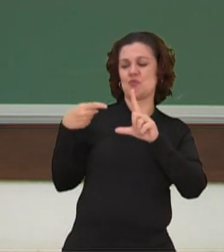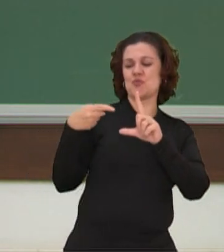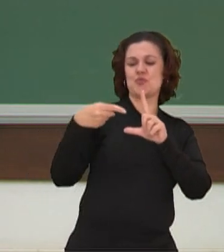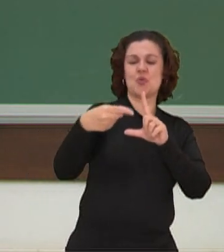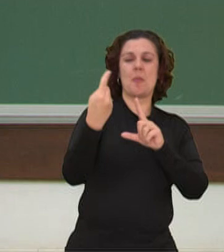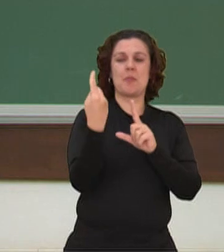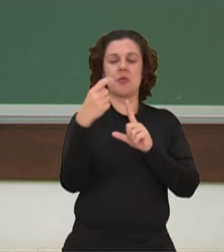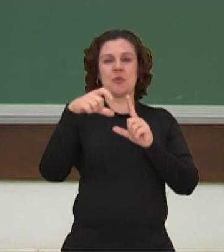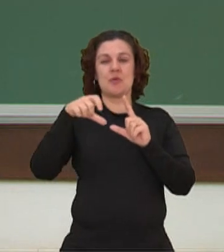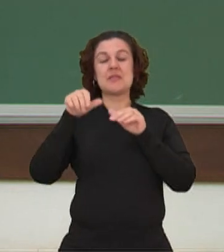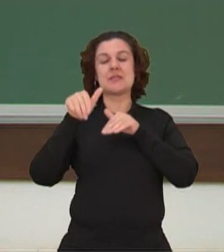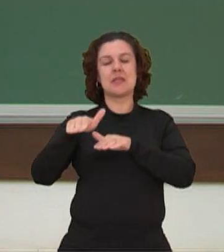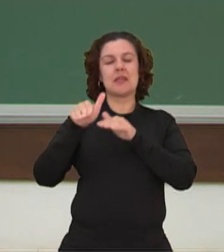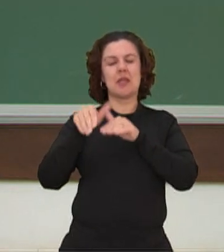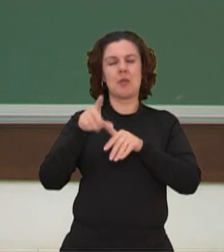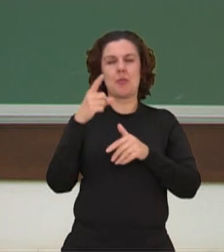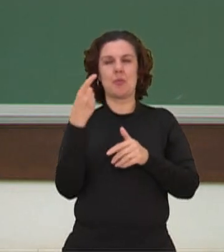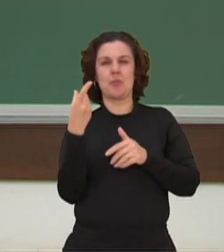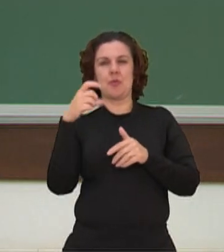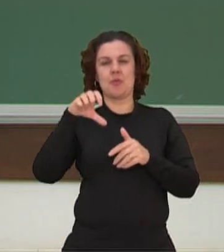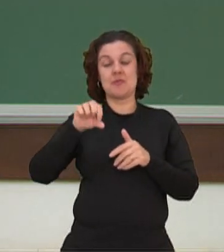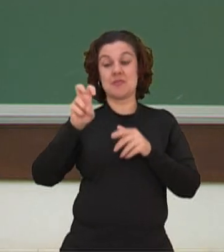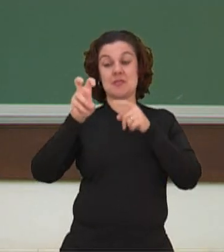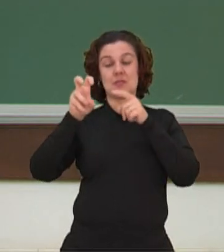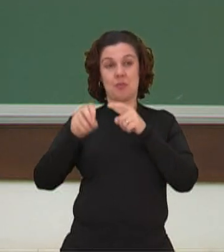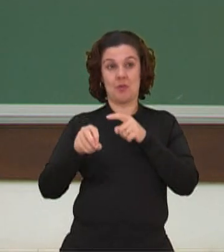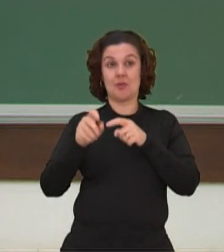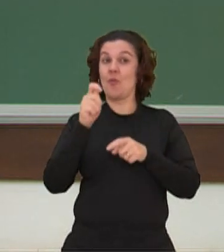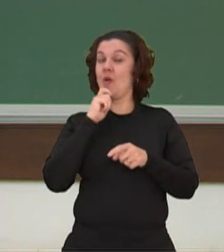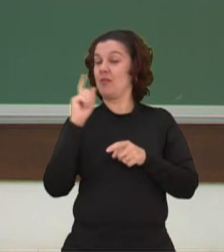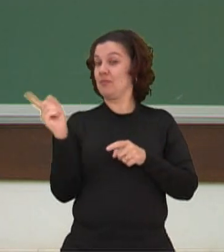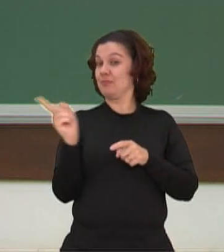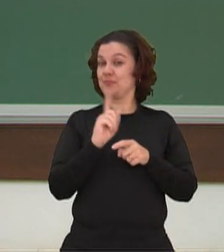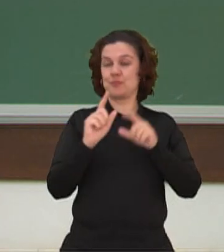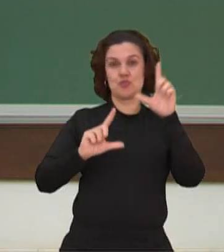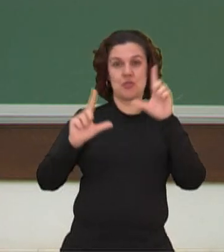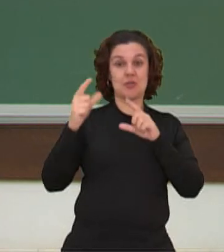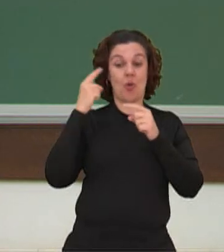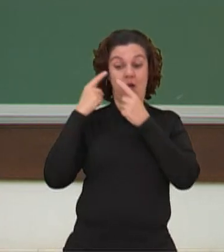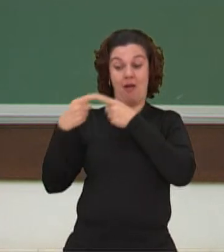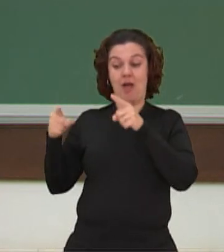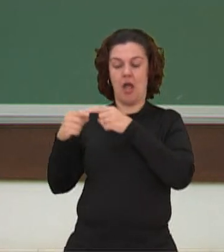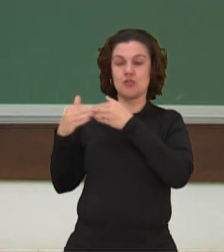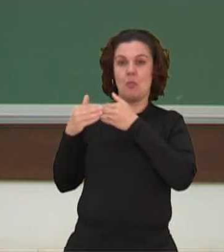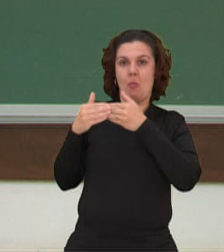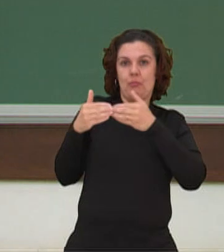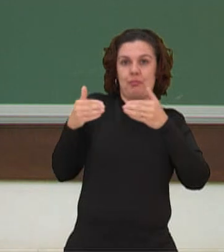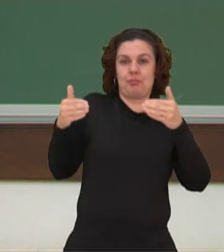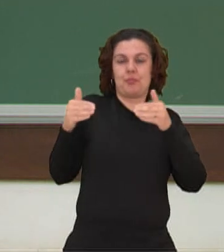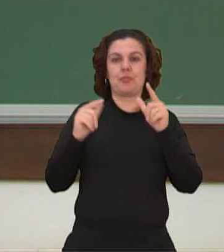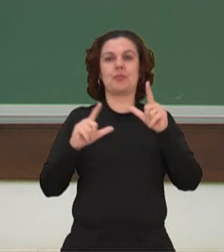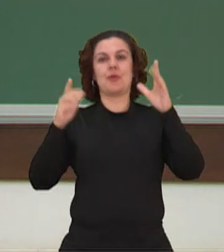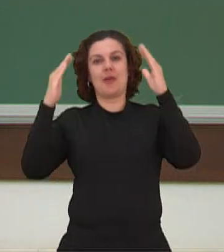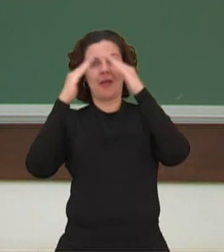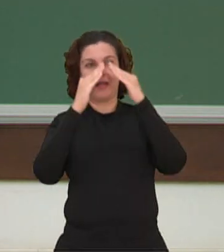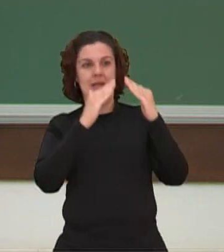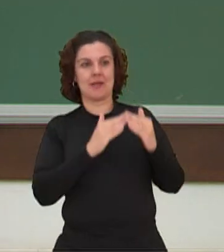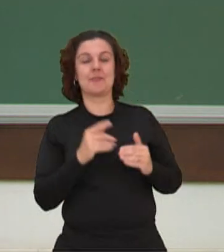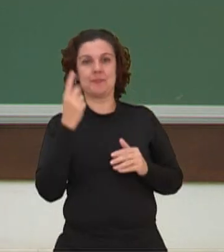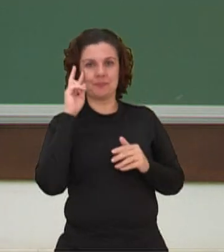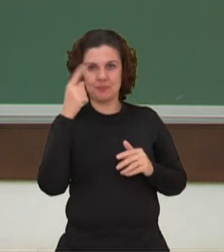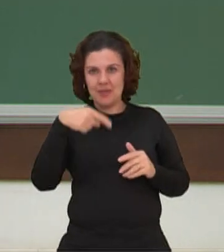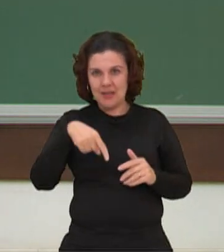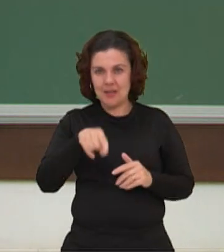em setembro de 1950. Então, até aí, o rádio dominava os lares brasileiros. Tá lembrado dessa